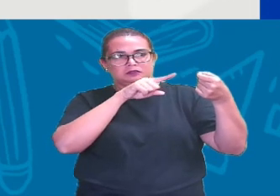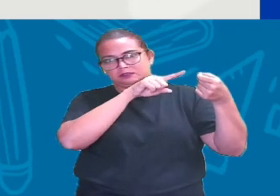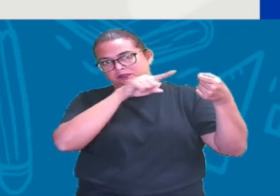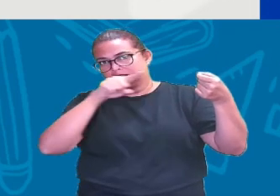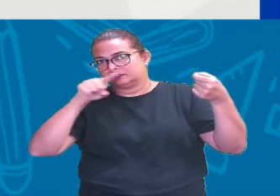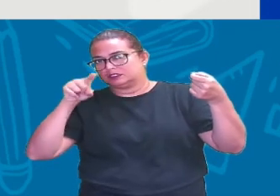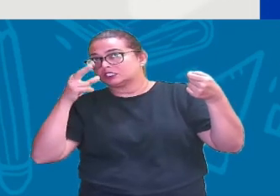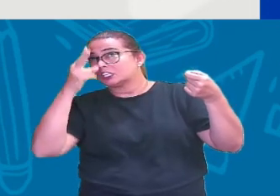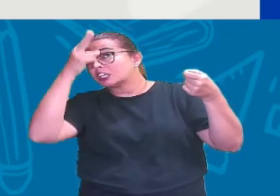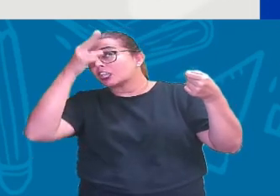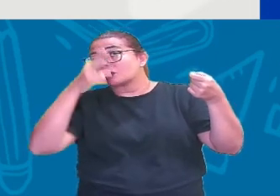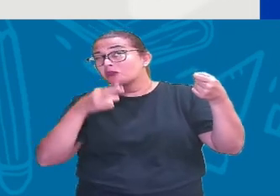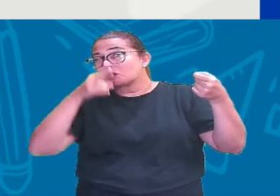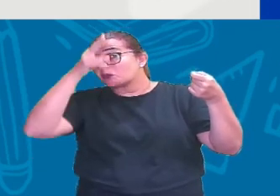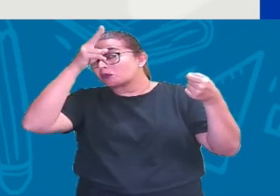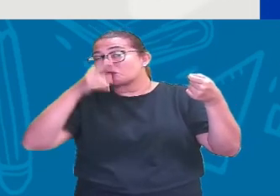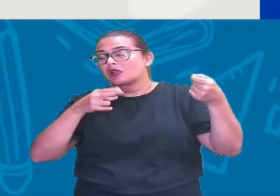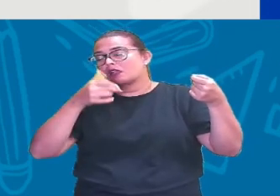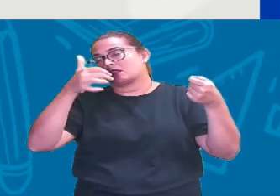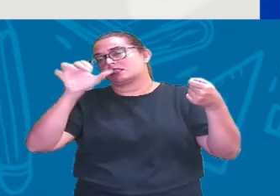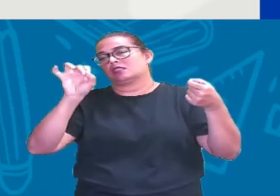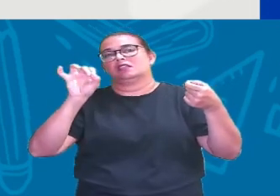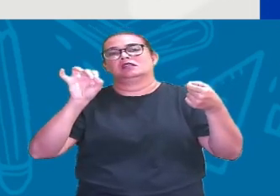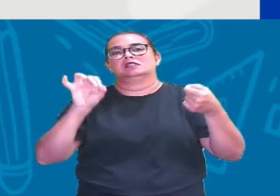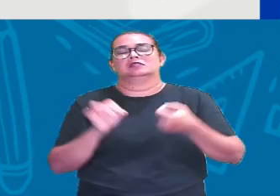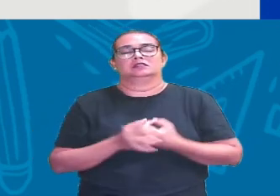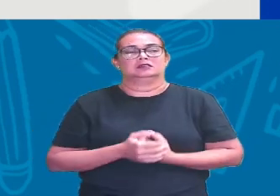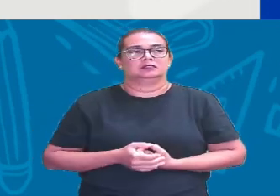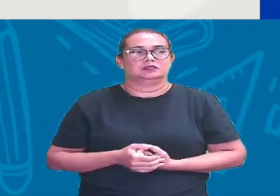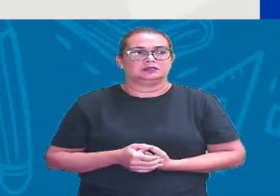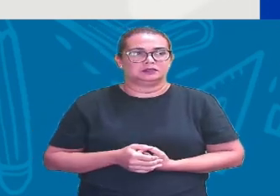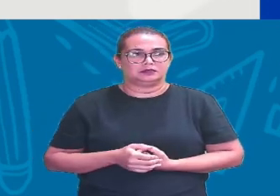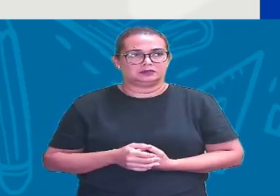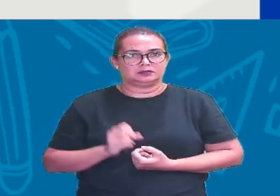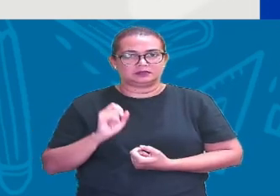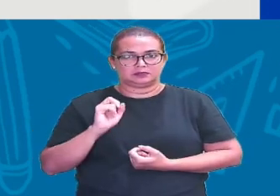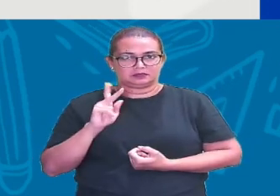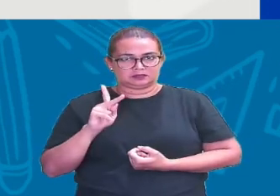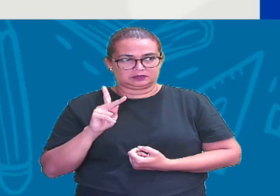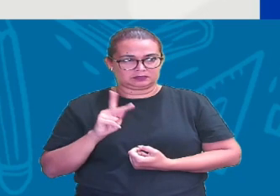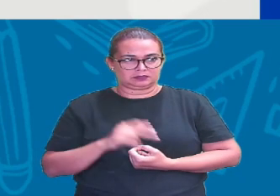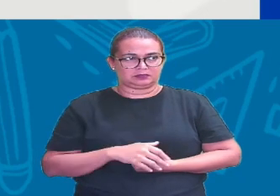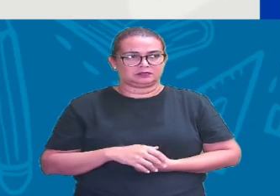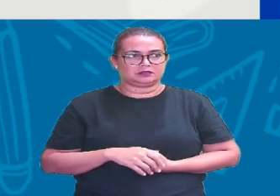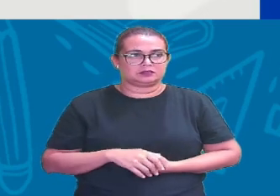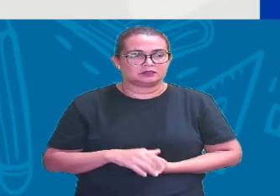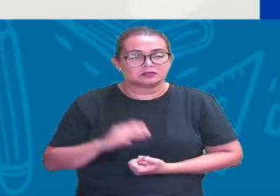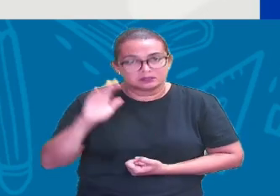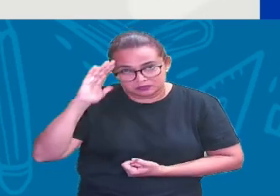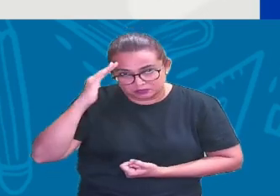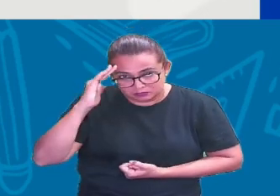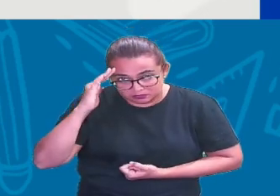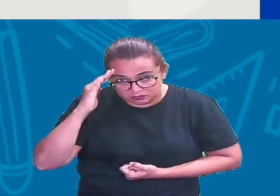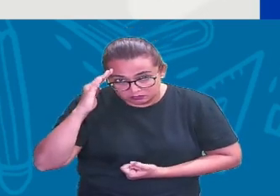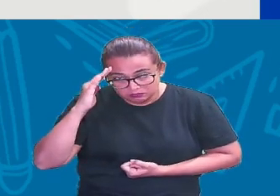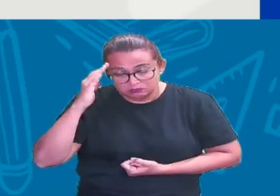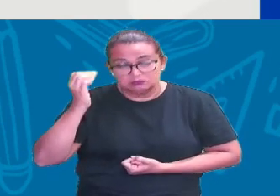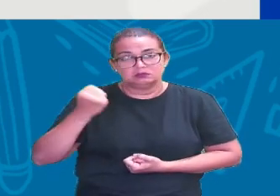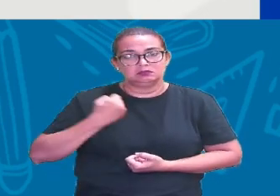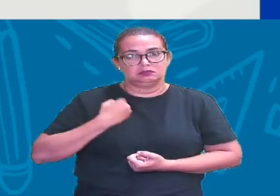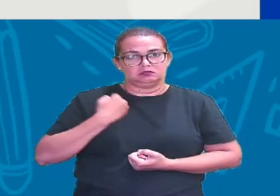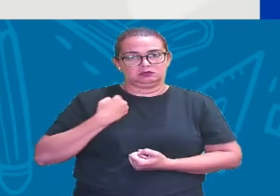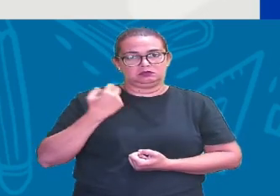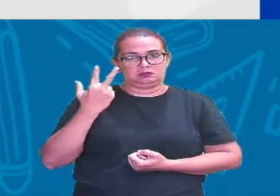comum de 10 e 20 também é o 10, tá certo? Então é isso aí. Então, só que